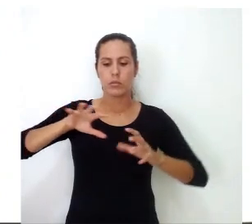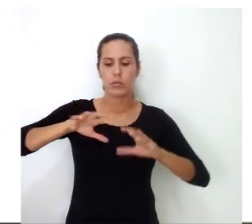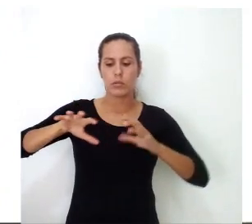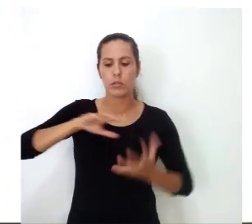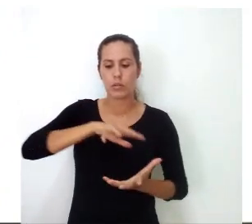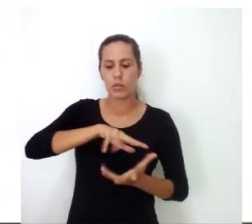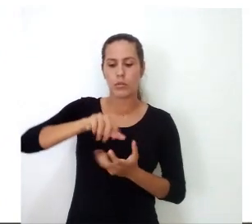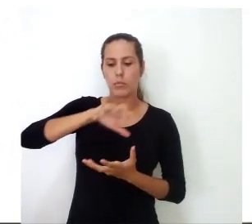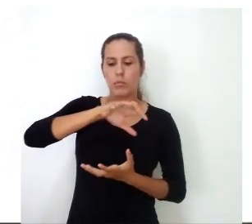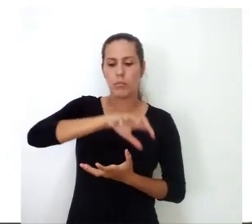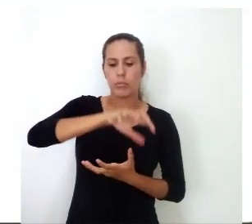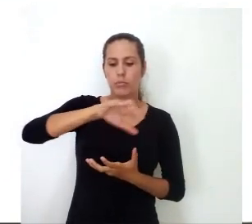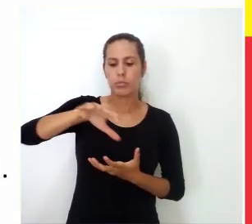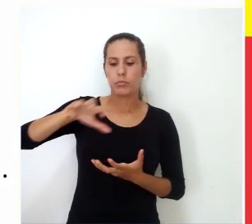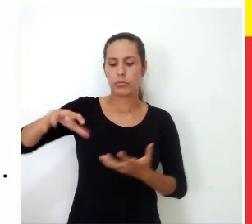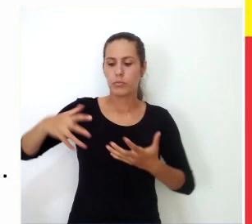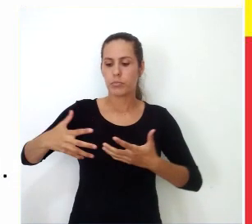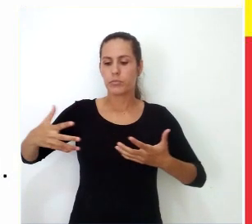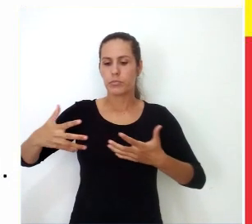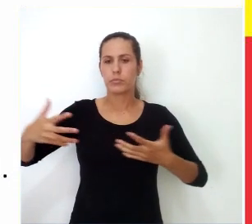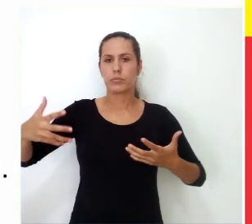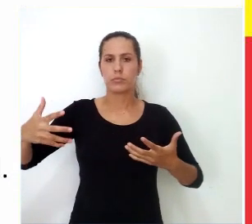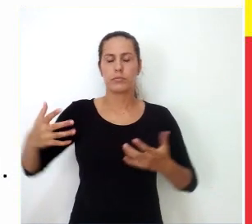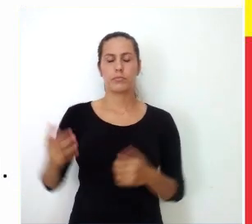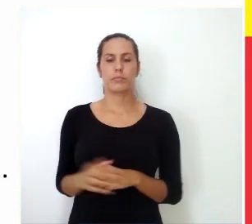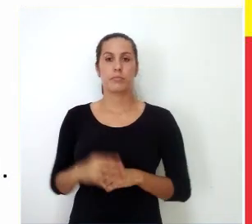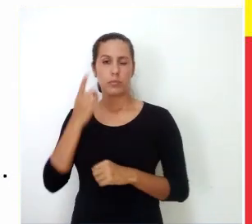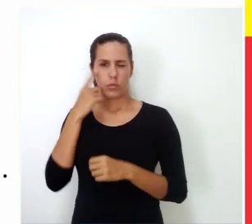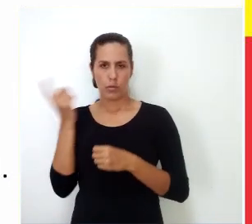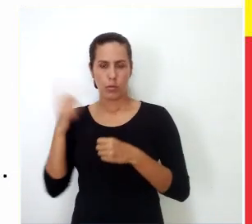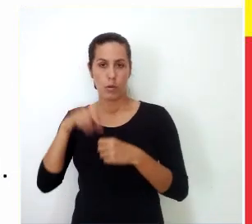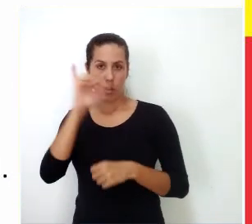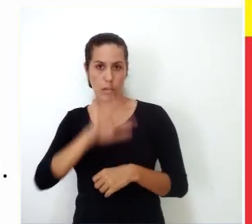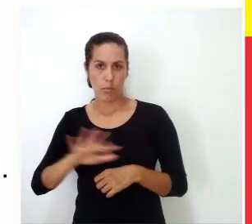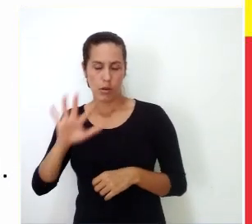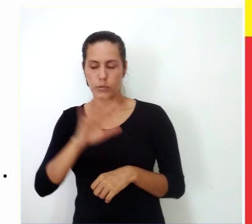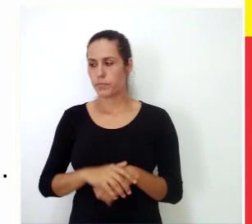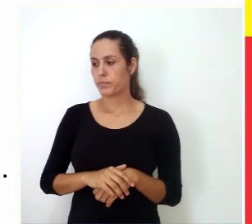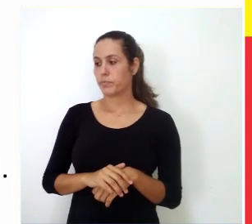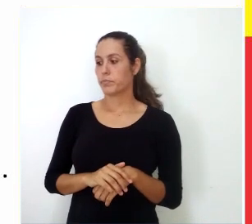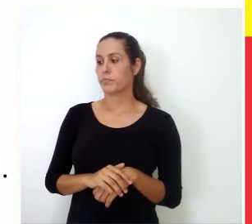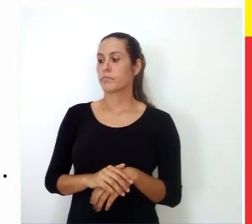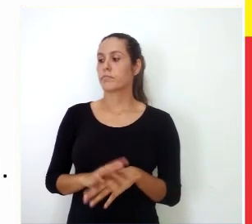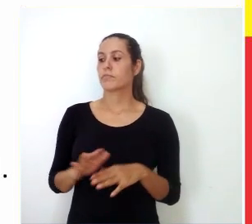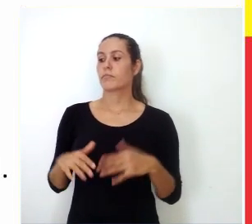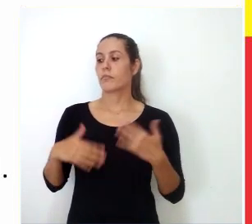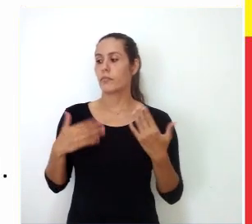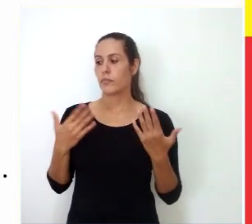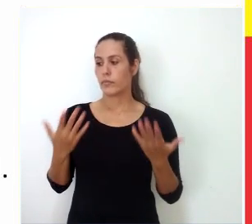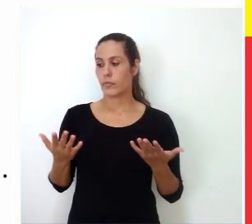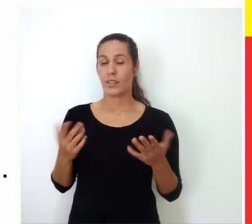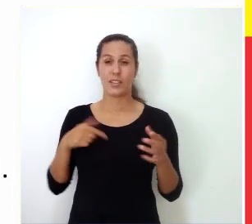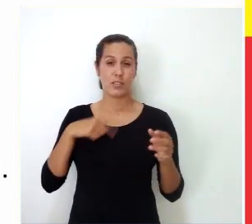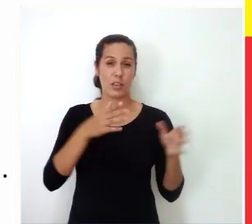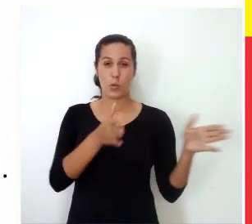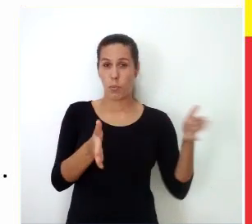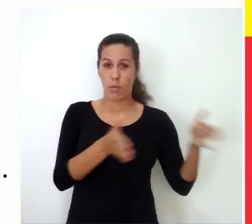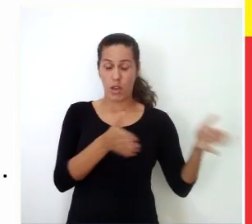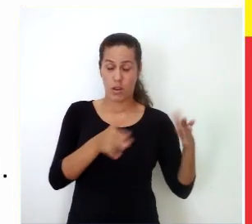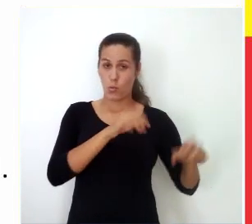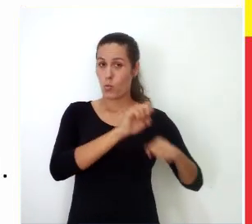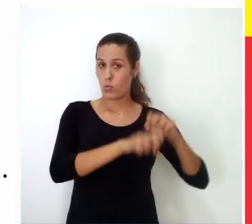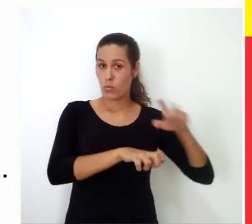dos continentes atuais. Volta para a imagem. Formou-se na era